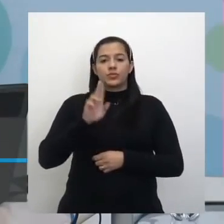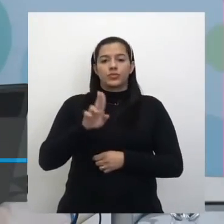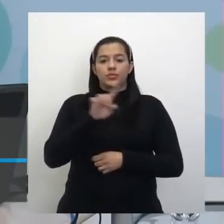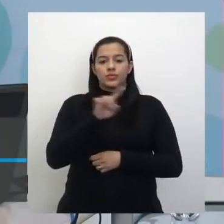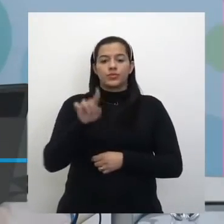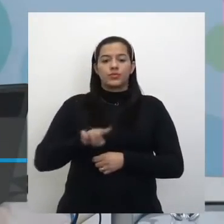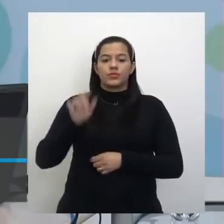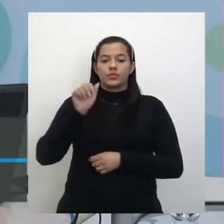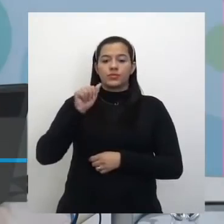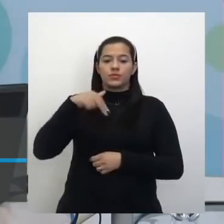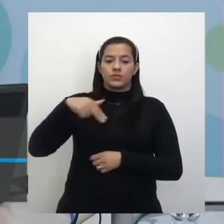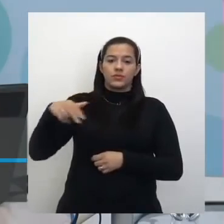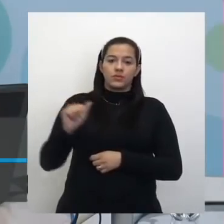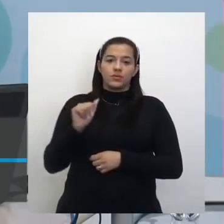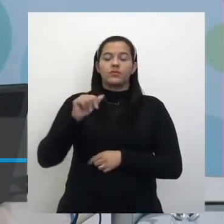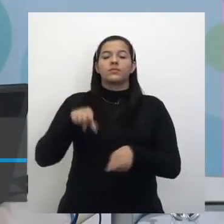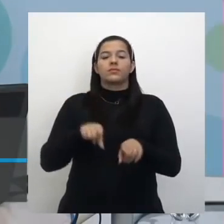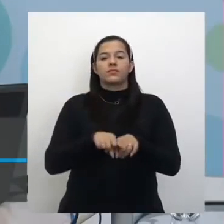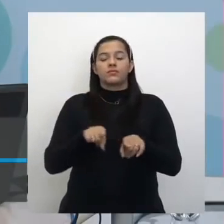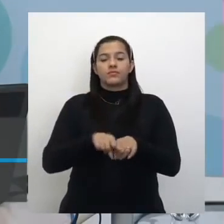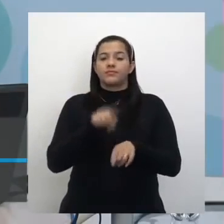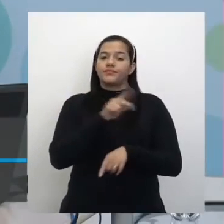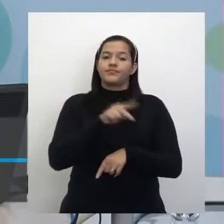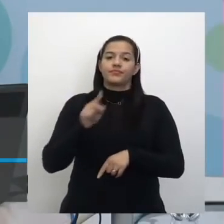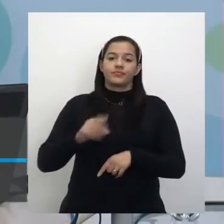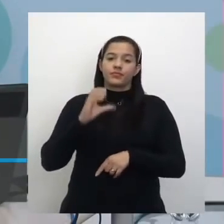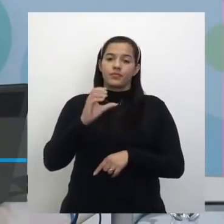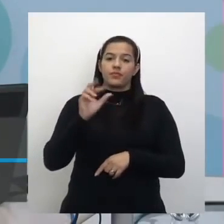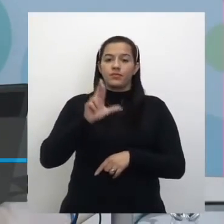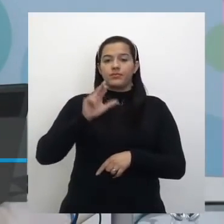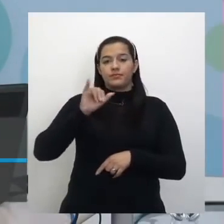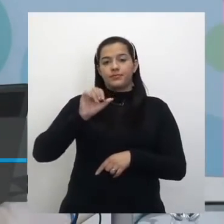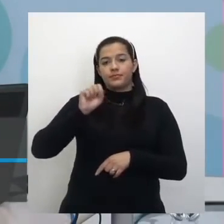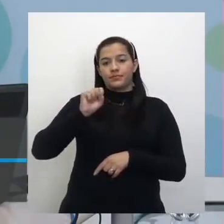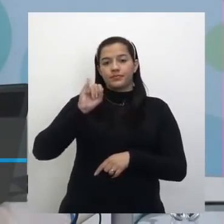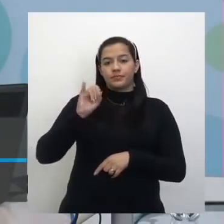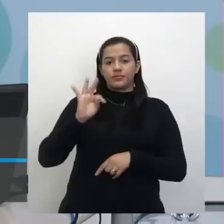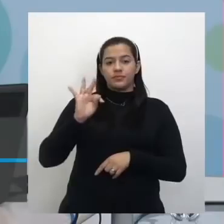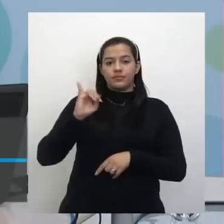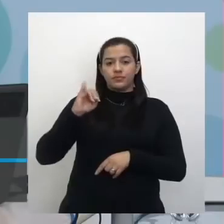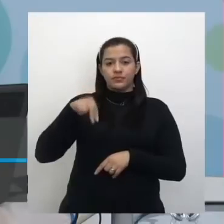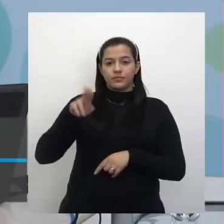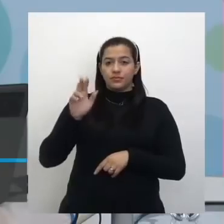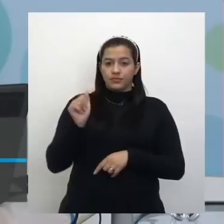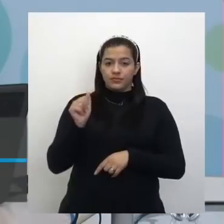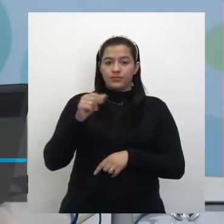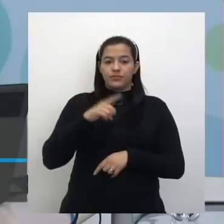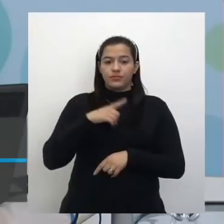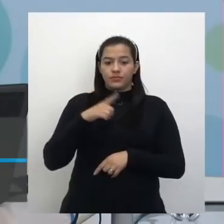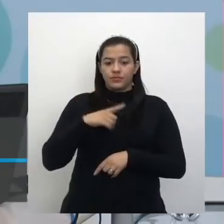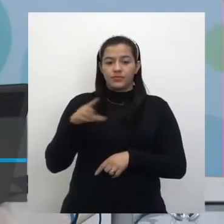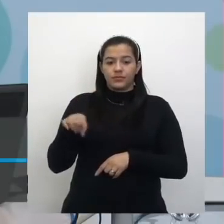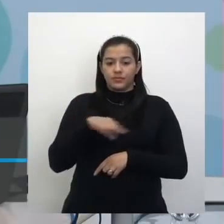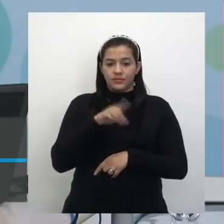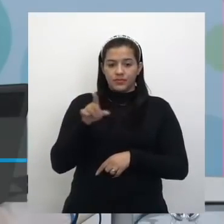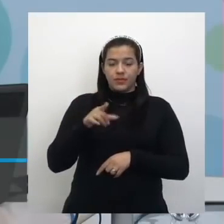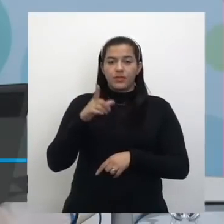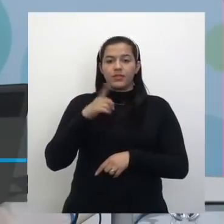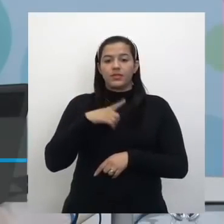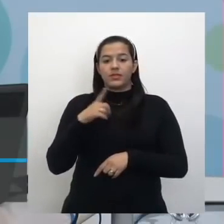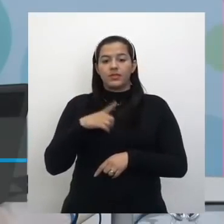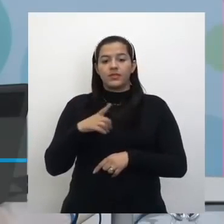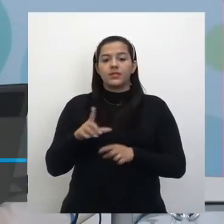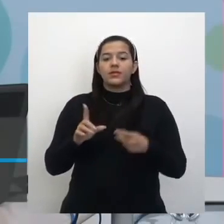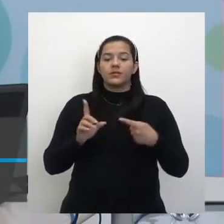Suzana da pro Cristina o Vinícius também mandou mensagem para gente dá para o Viviane a gente tem aqui ei May the